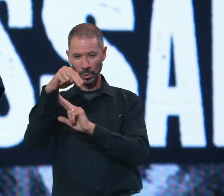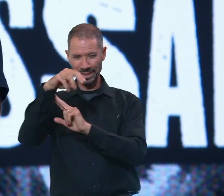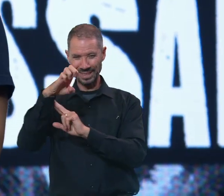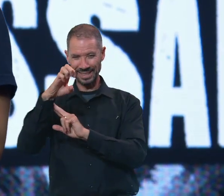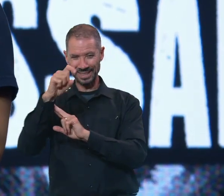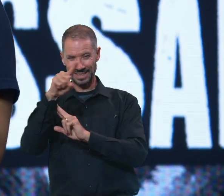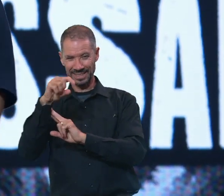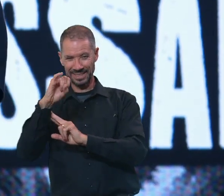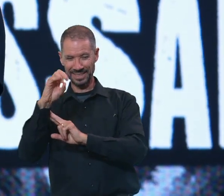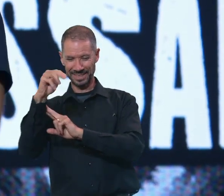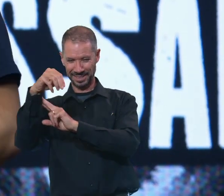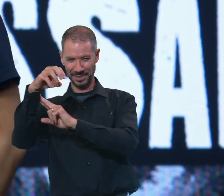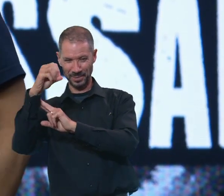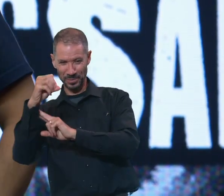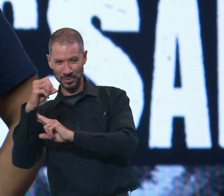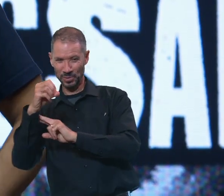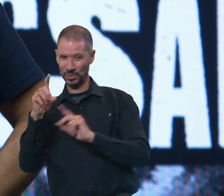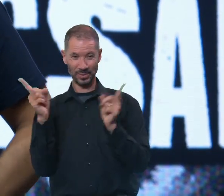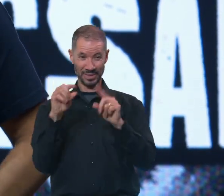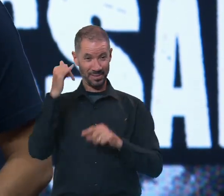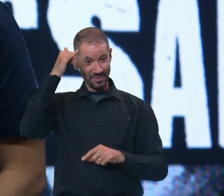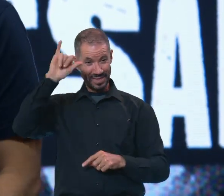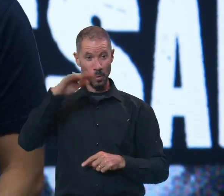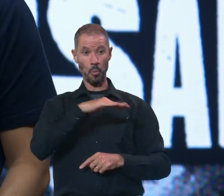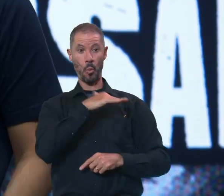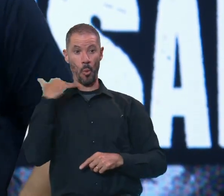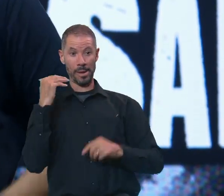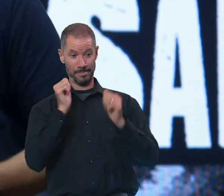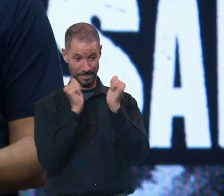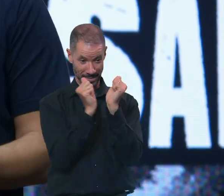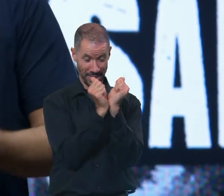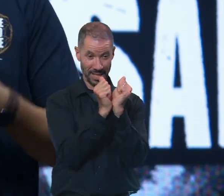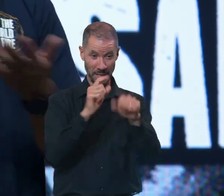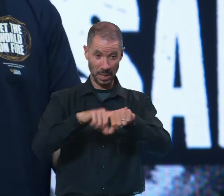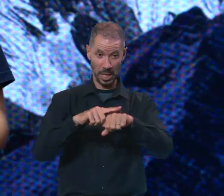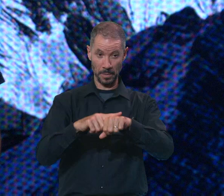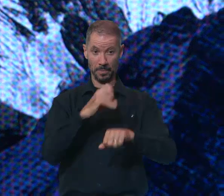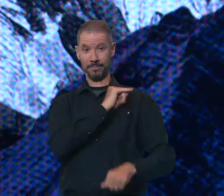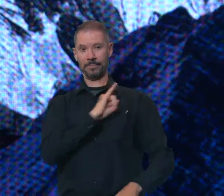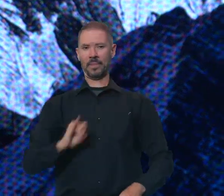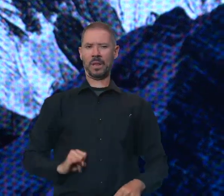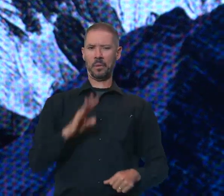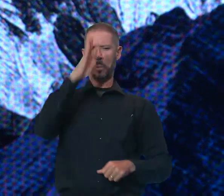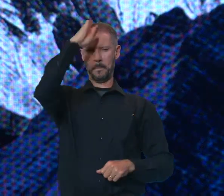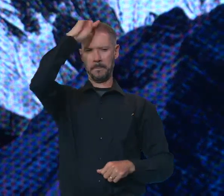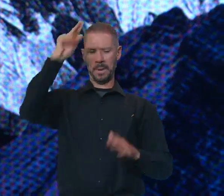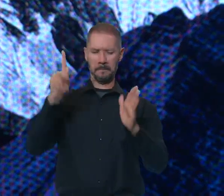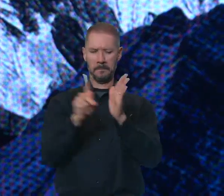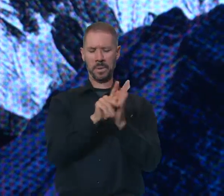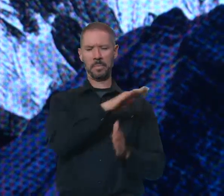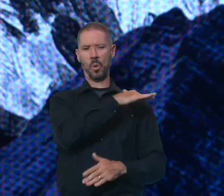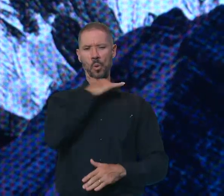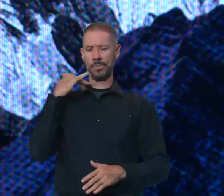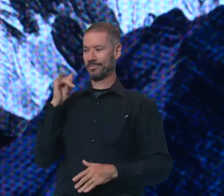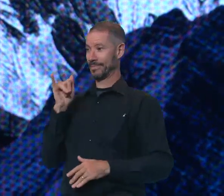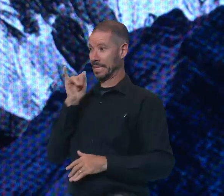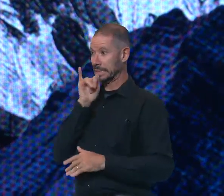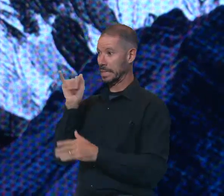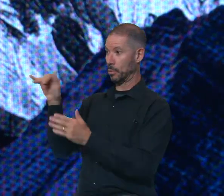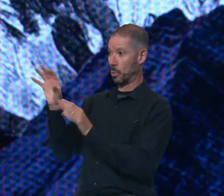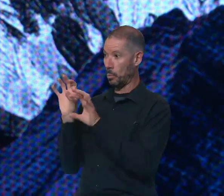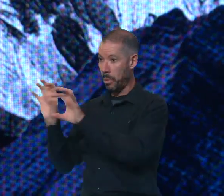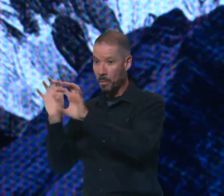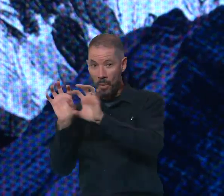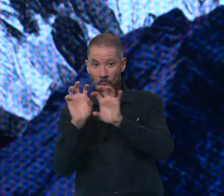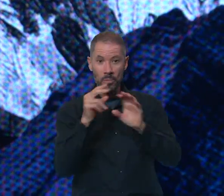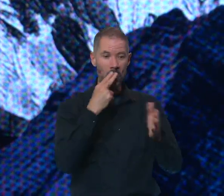para que ele não viesse a morrer, porque a pena de um escravo fugitivo naquela época, no Império Romano, era a própria morte. Ia servir de exemplo para os demais. Só